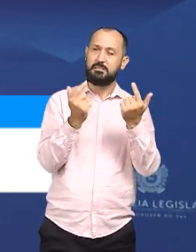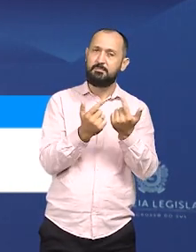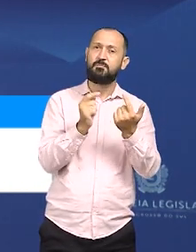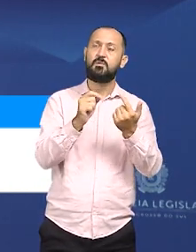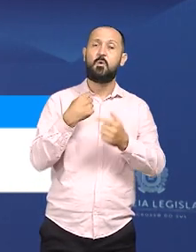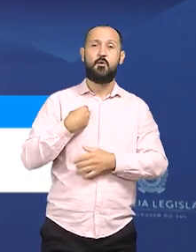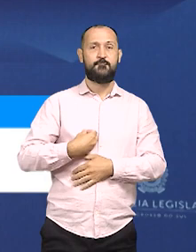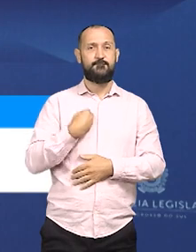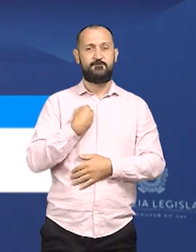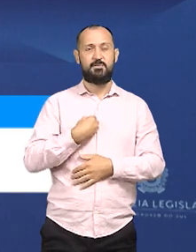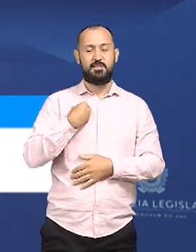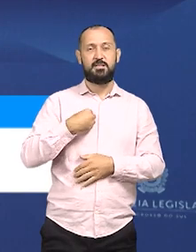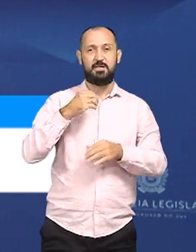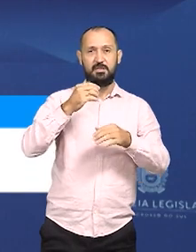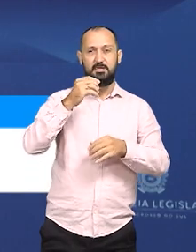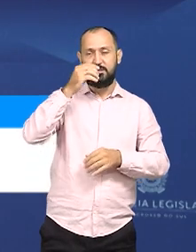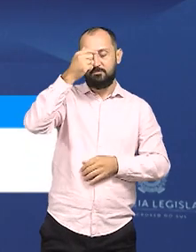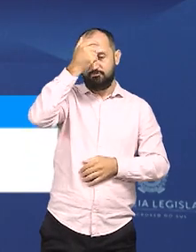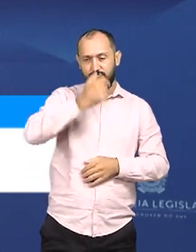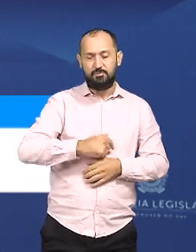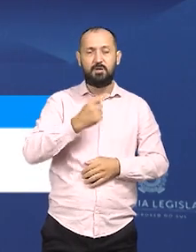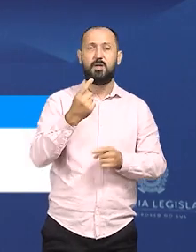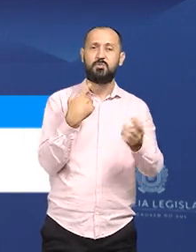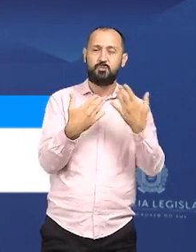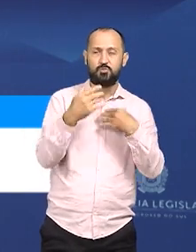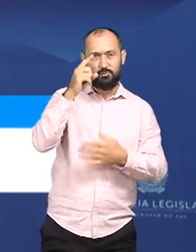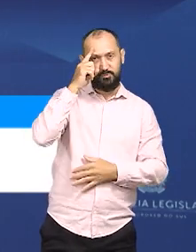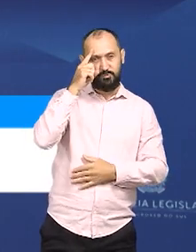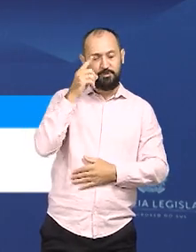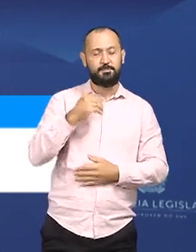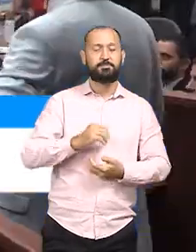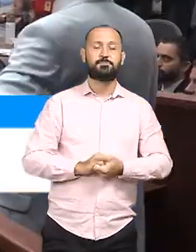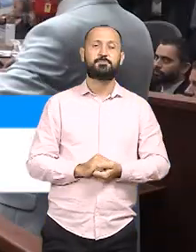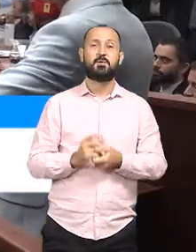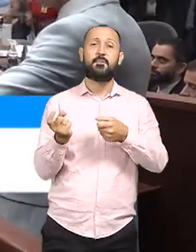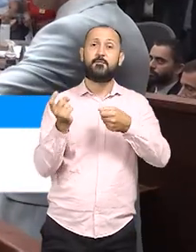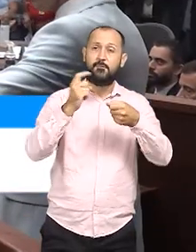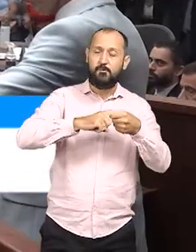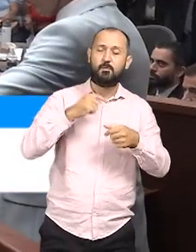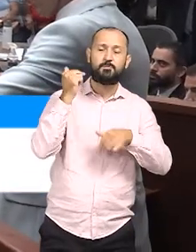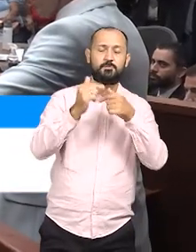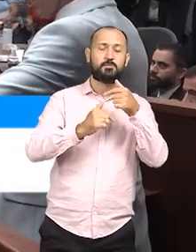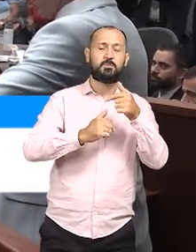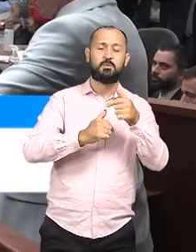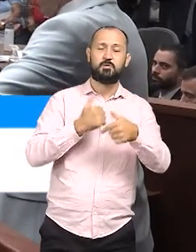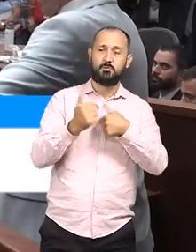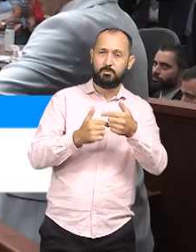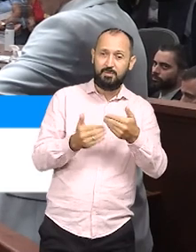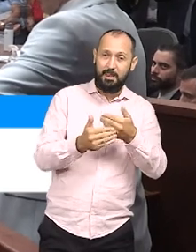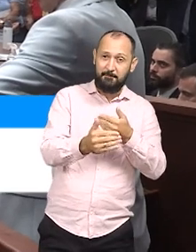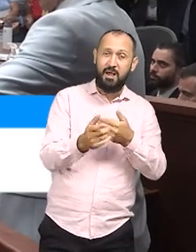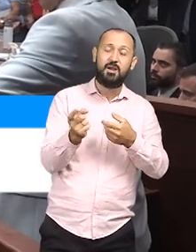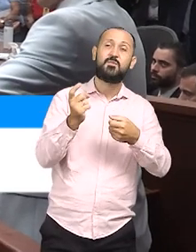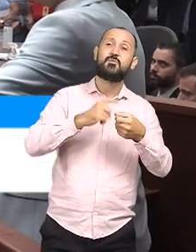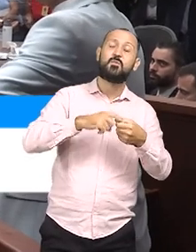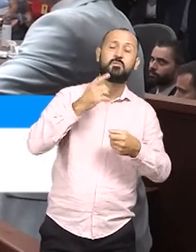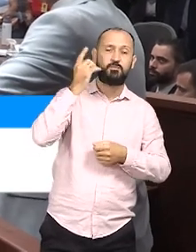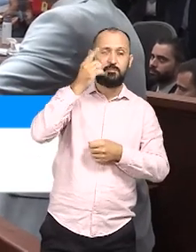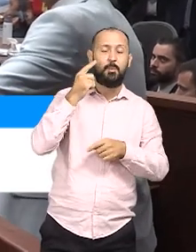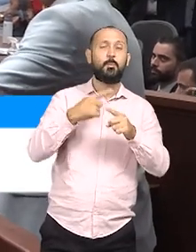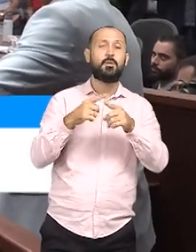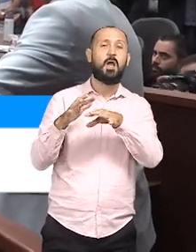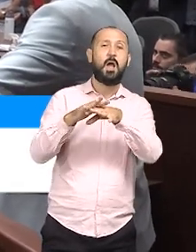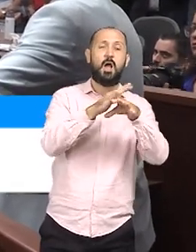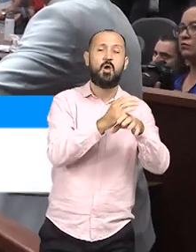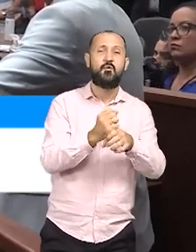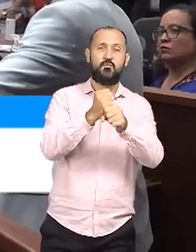Parlamento que a vida do cidadão comum de todos nós é discutida no dia a dia o retorno do deputado Paulo Duarte foi em função de uma